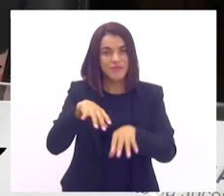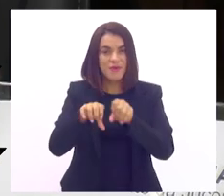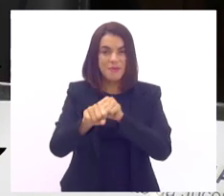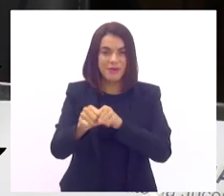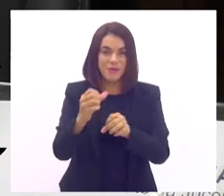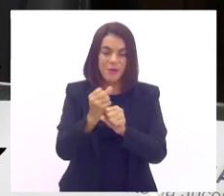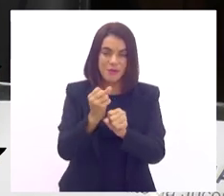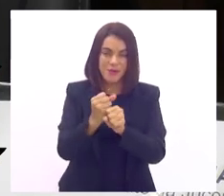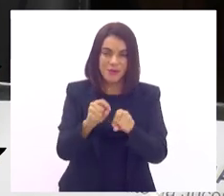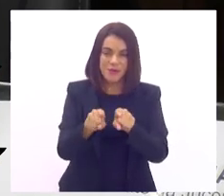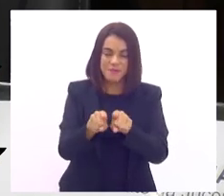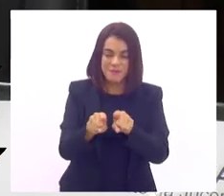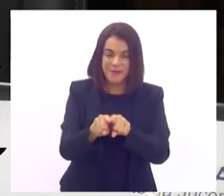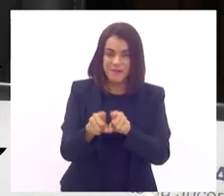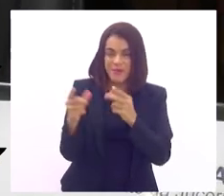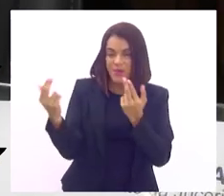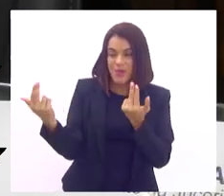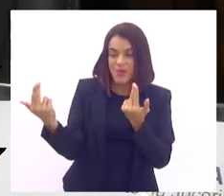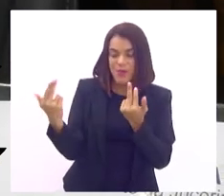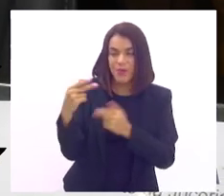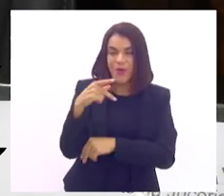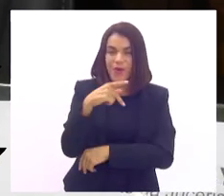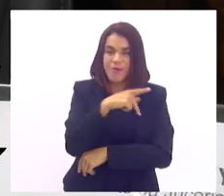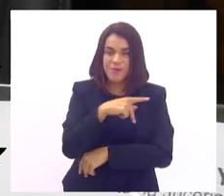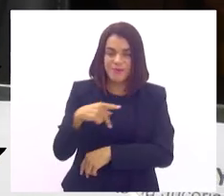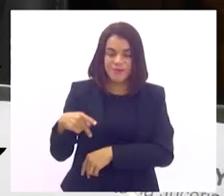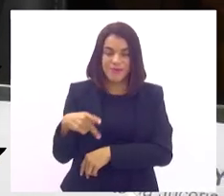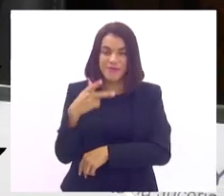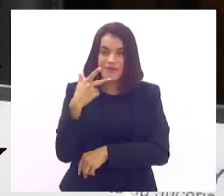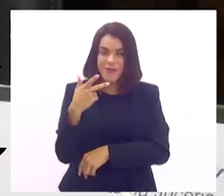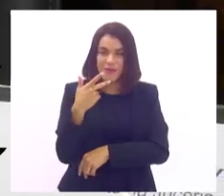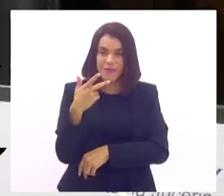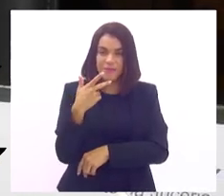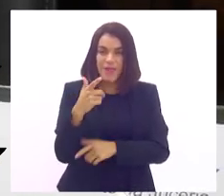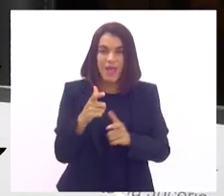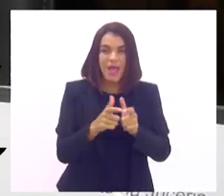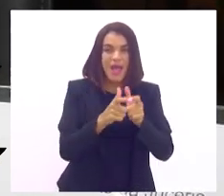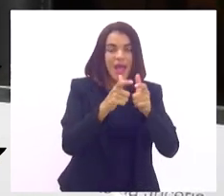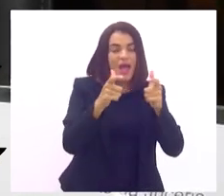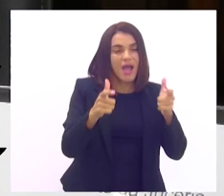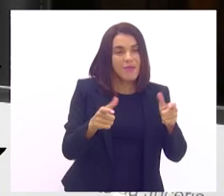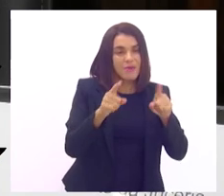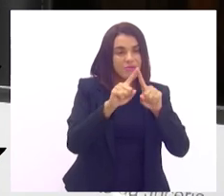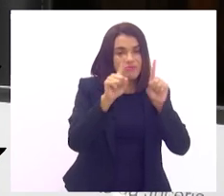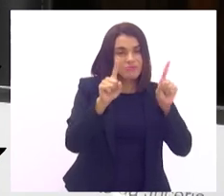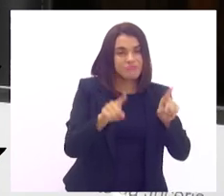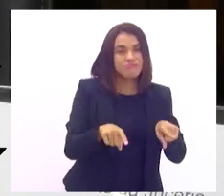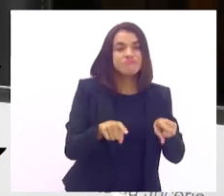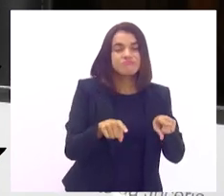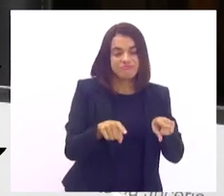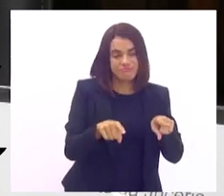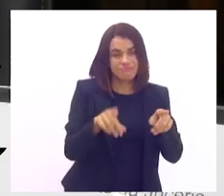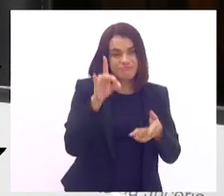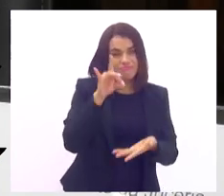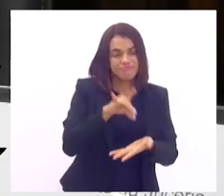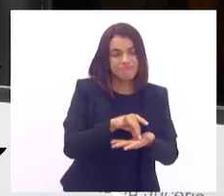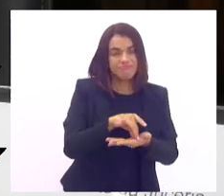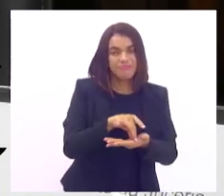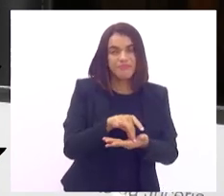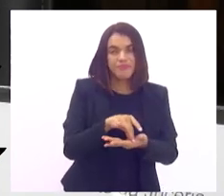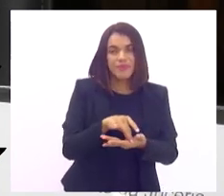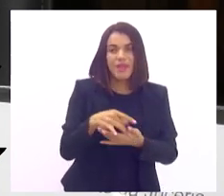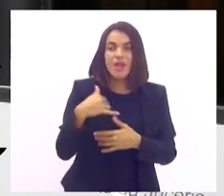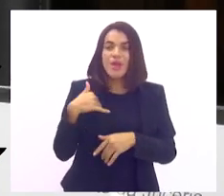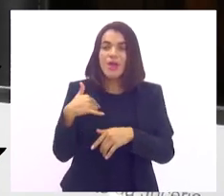Como o presidente Samir falou, a Controladoria ela tem a sua maioria de servidores contadores. E o